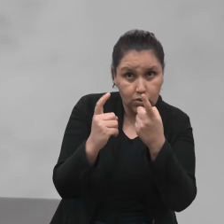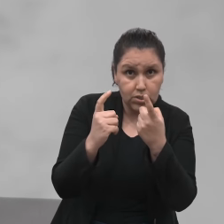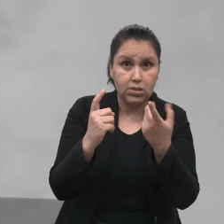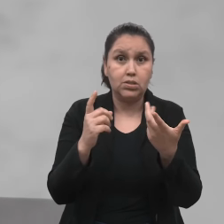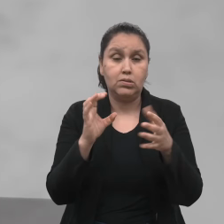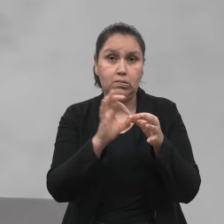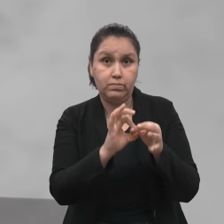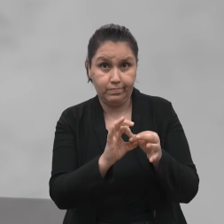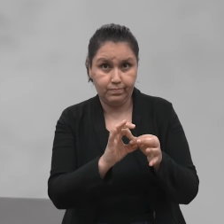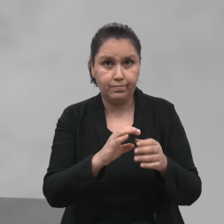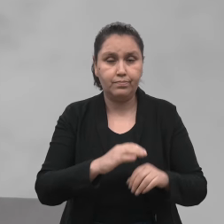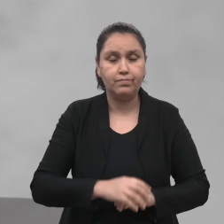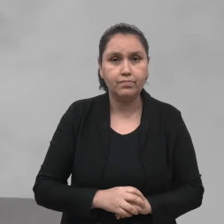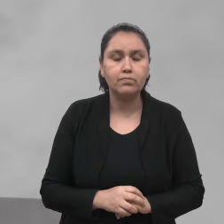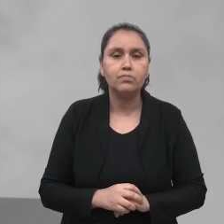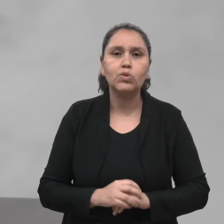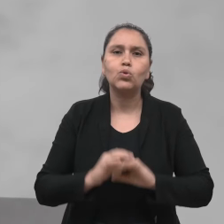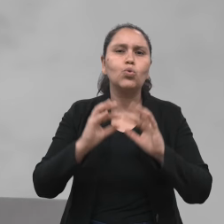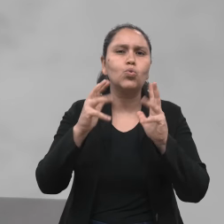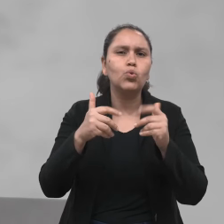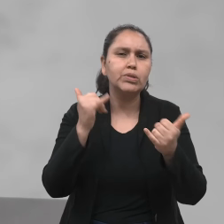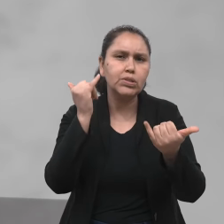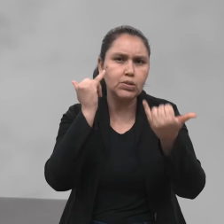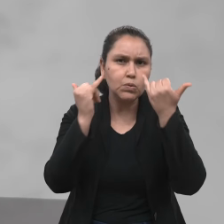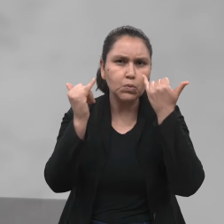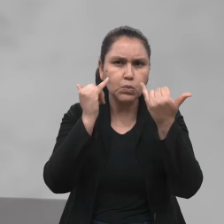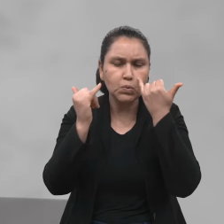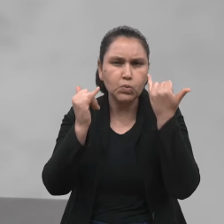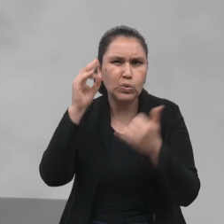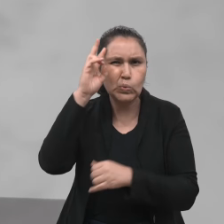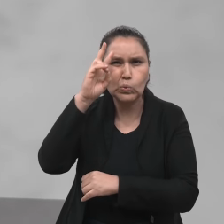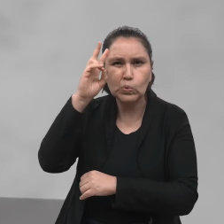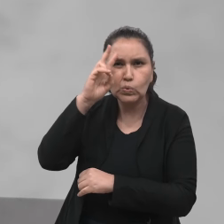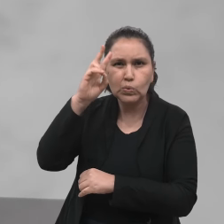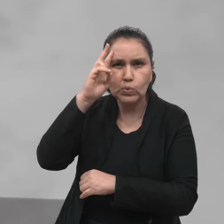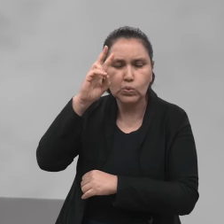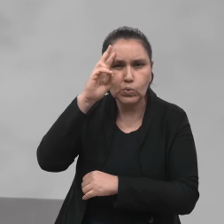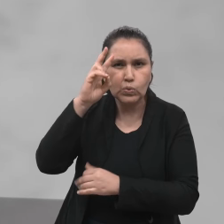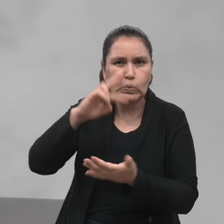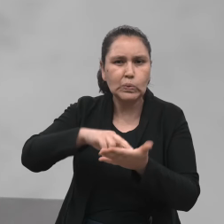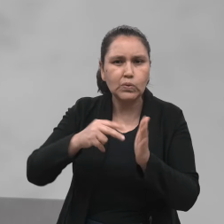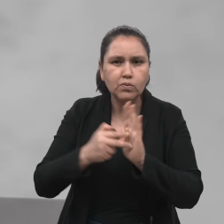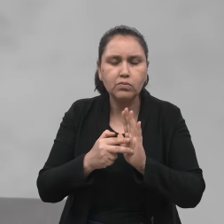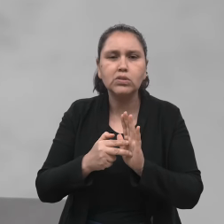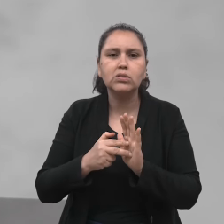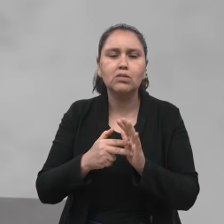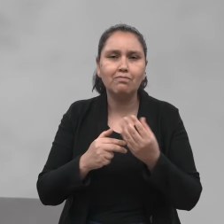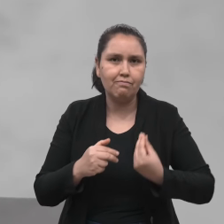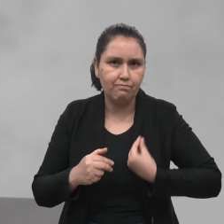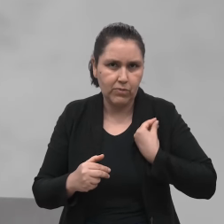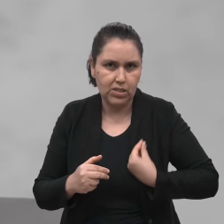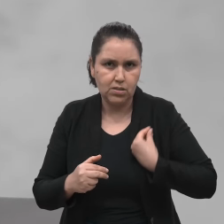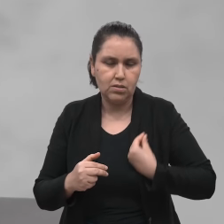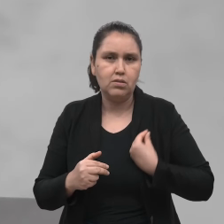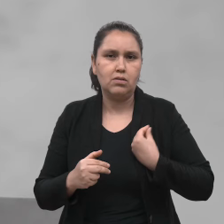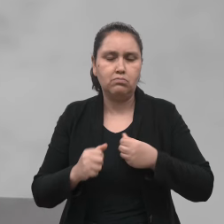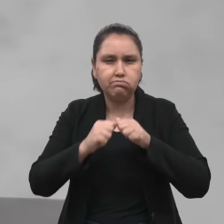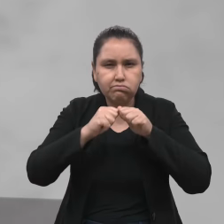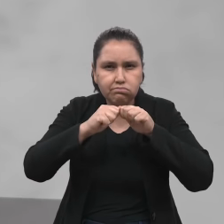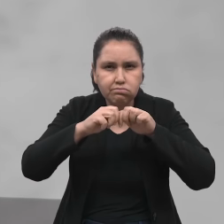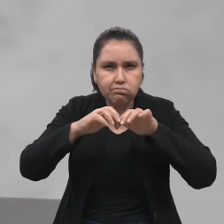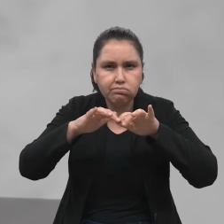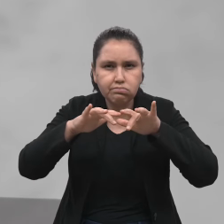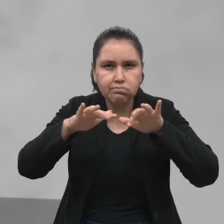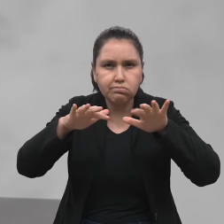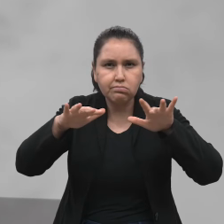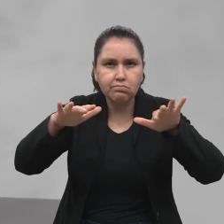eu estou muito feliz. E eu acho que o principal desse livro, sabe, Cris, é que todas aquelas histórias que eu presenciei na delegacia ganhar um lugar no mundo.